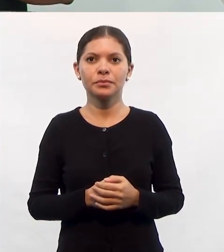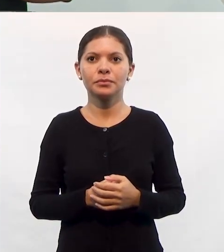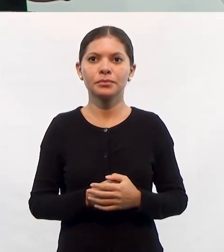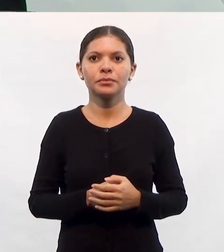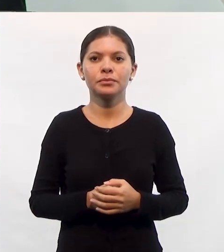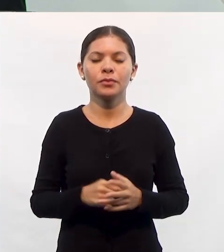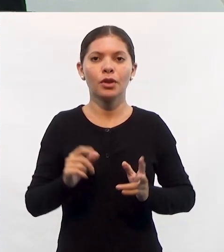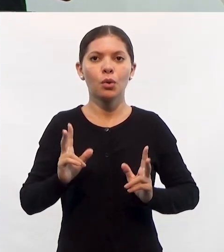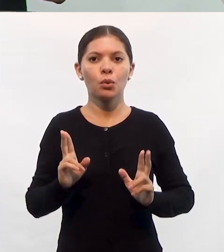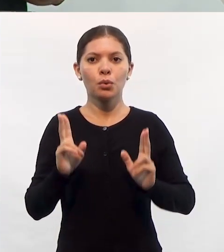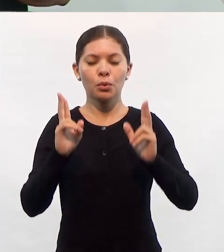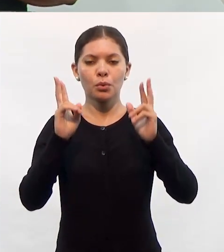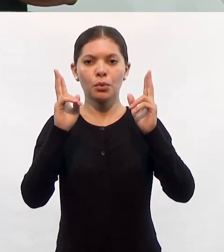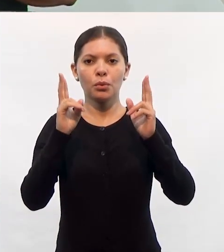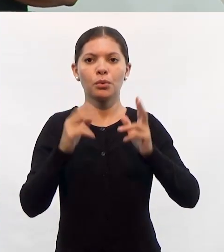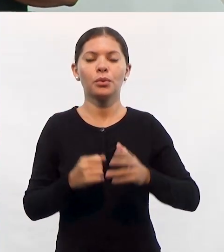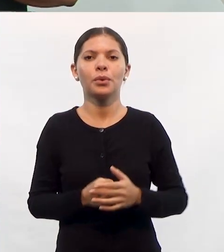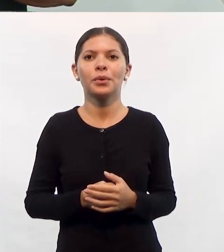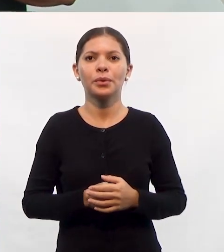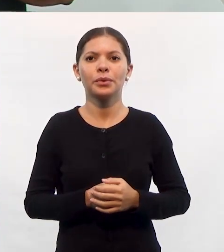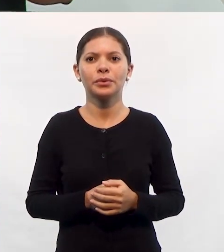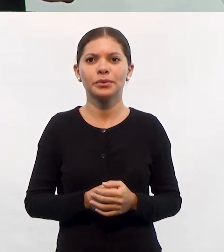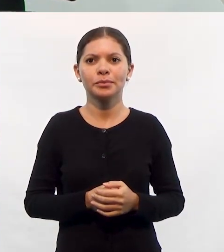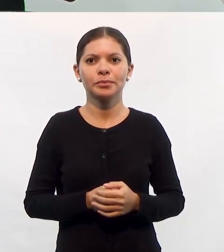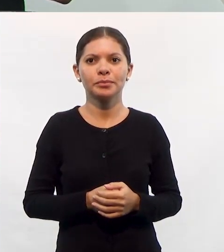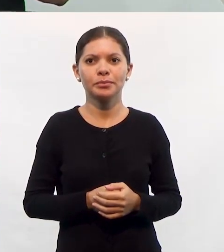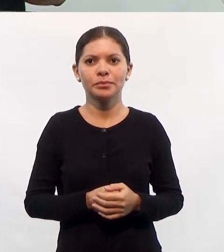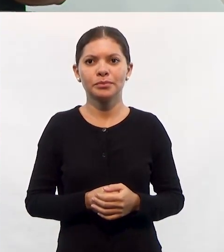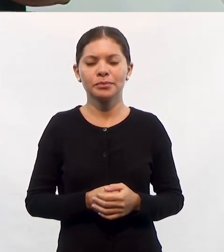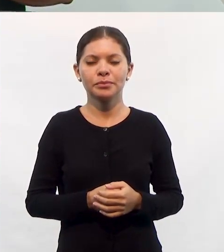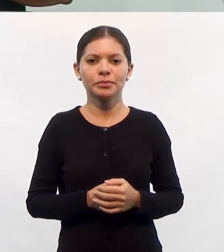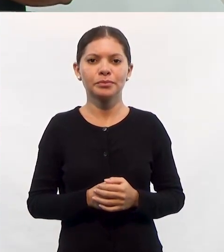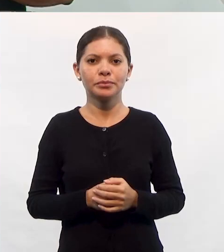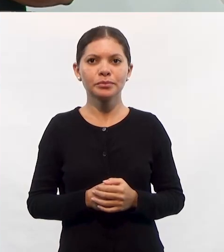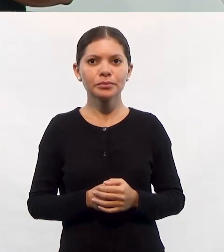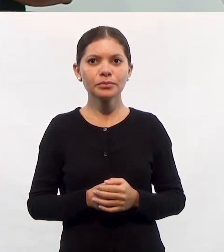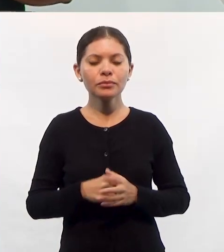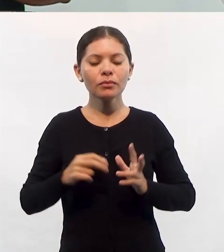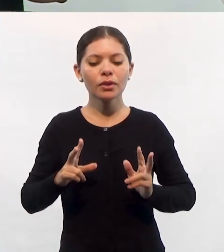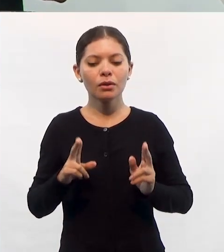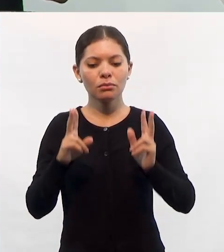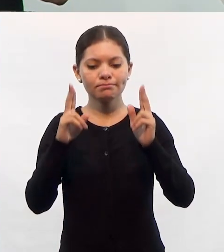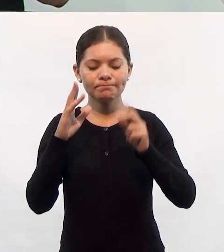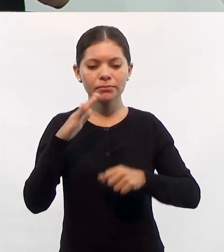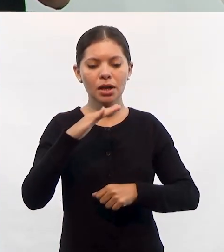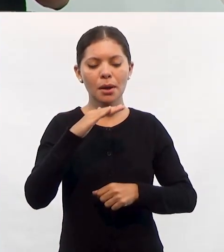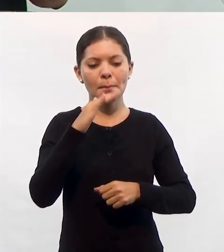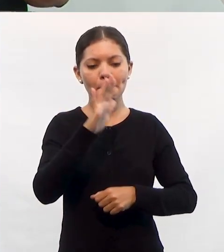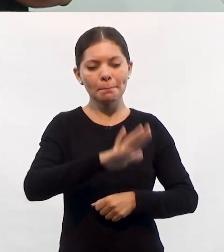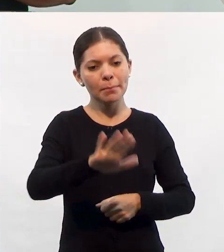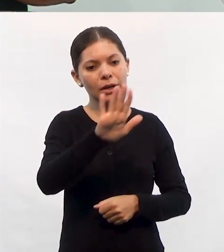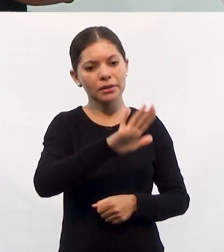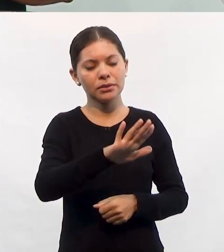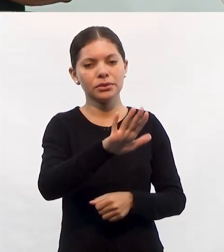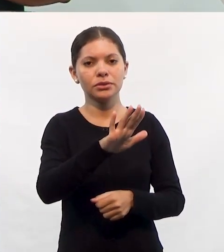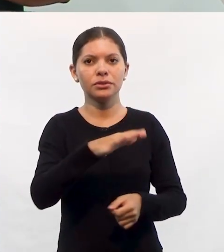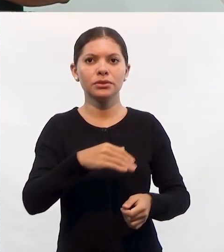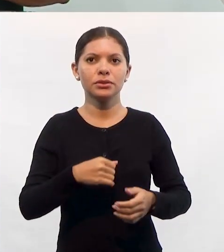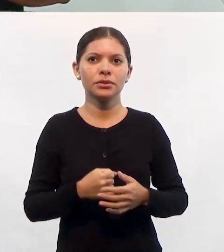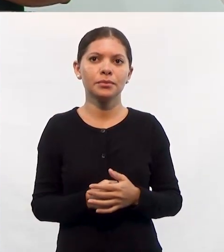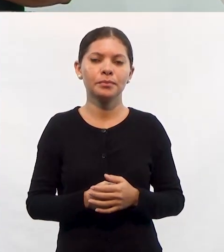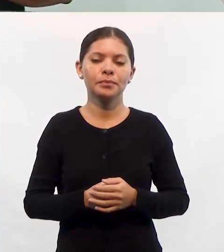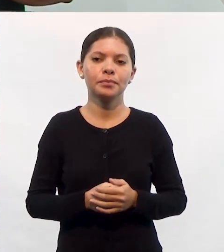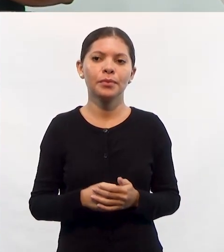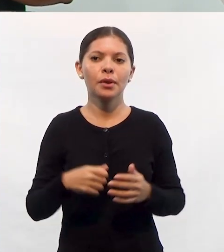adiantar a parte cortes para tubulação hidráulica cortar a parede para colocar uma parte